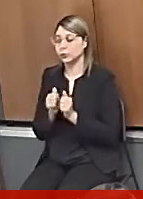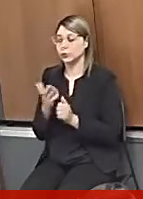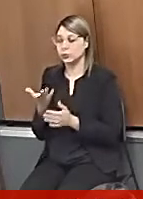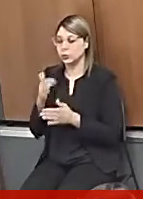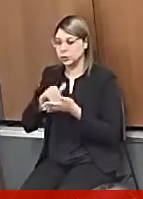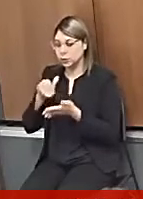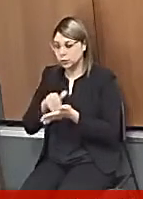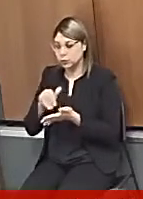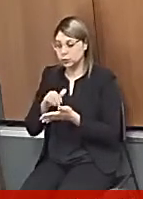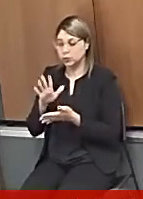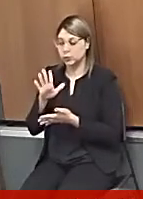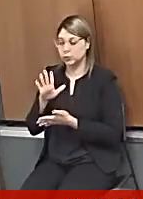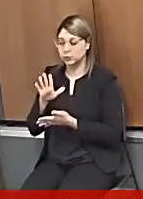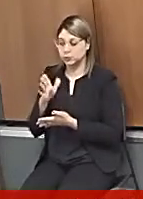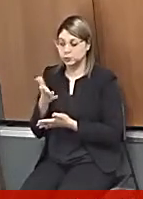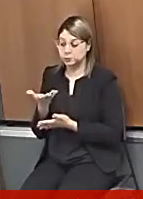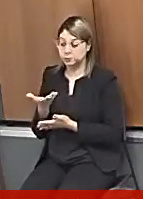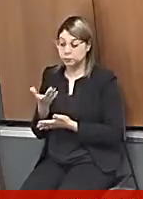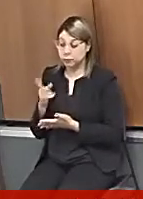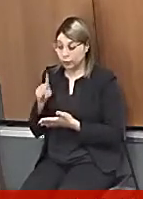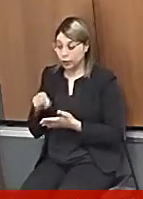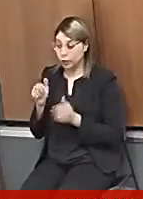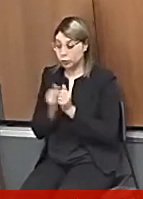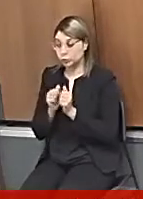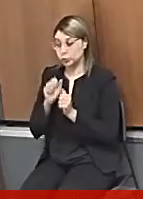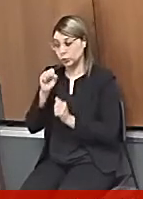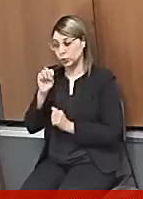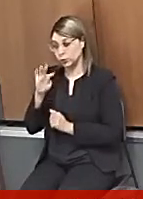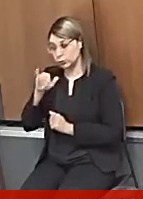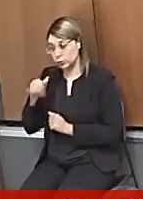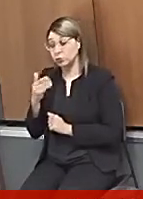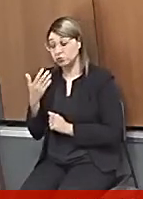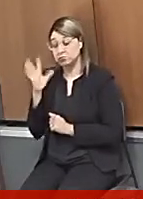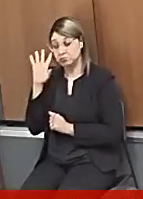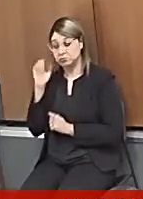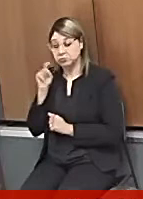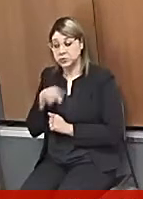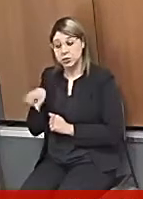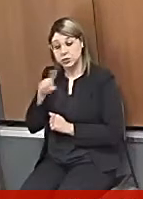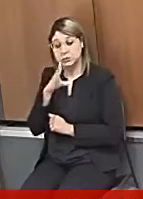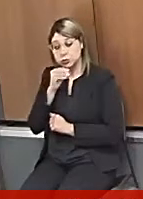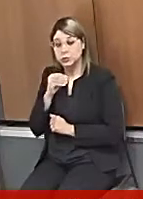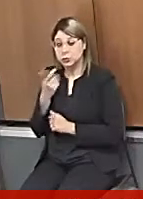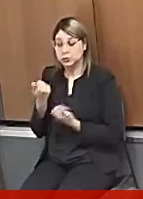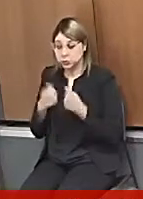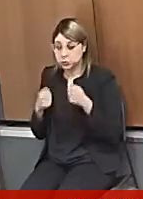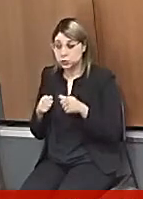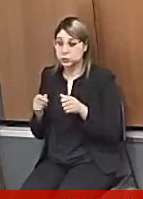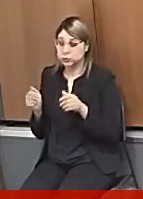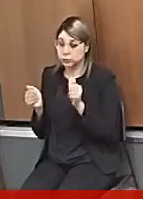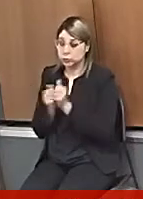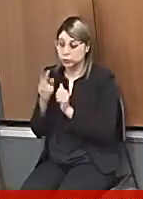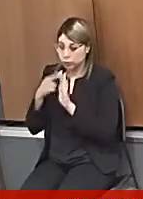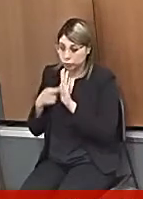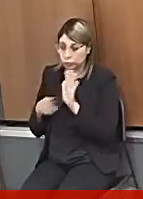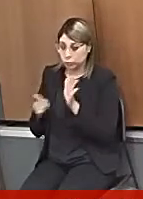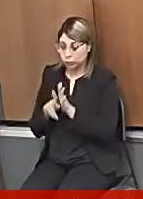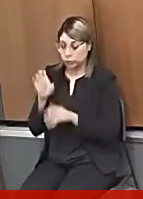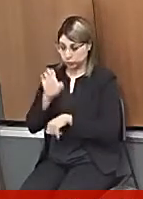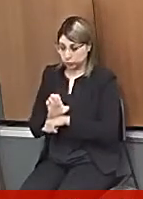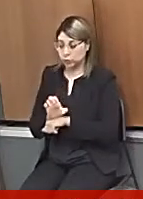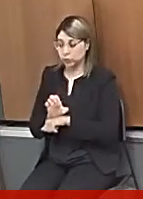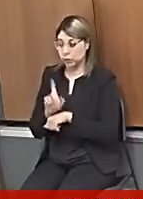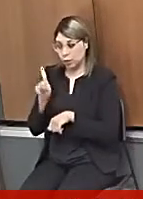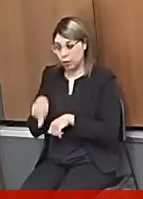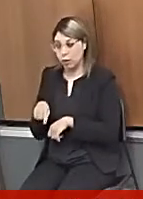esse acordo foi homologado no stj reconhecendo que é e servidores eles deviam estar vinculados ao regime próprio do estado é